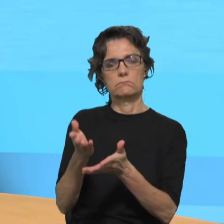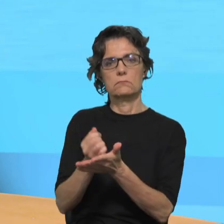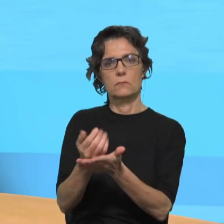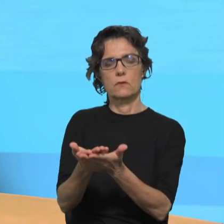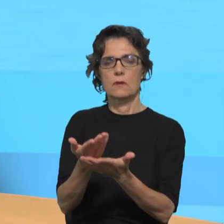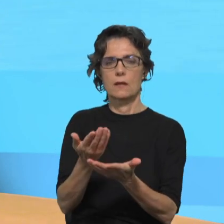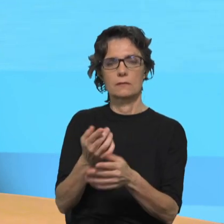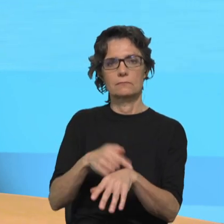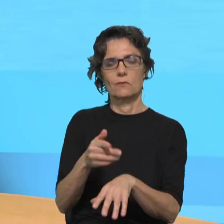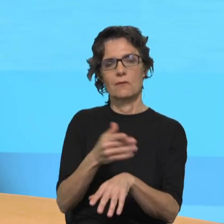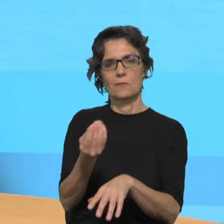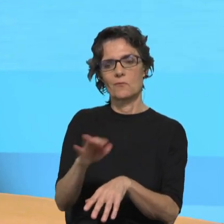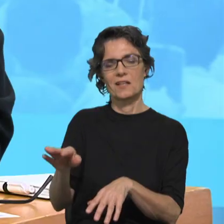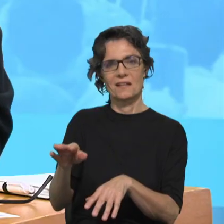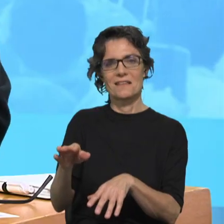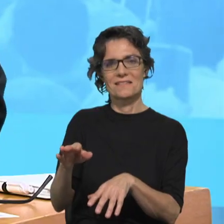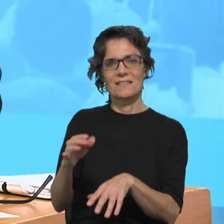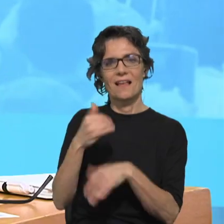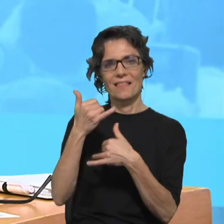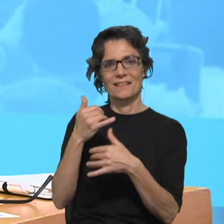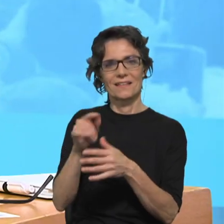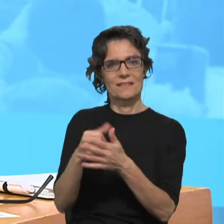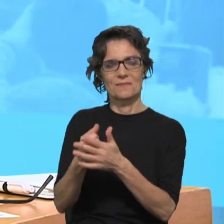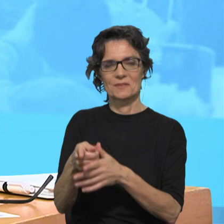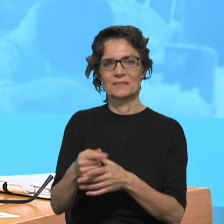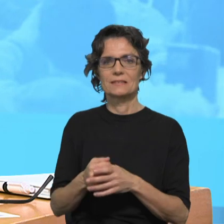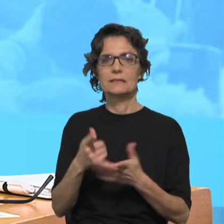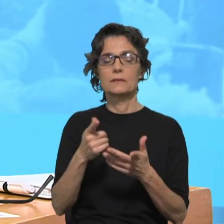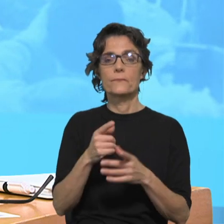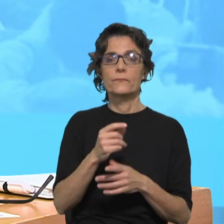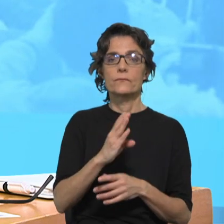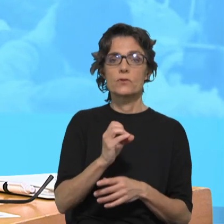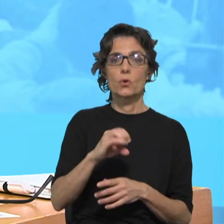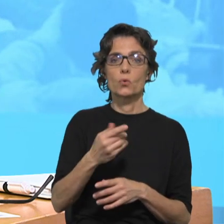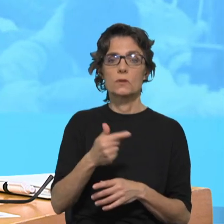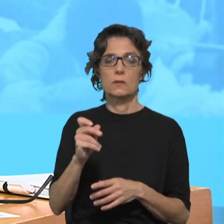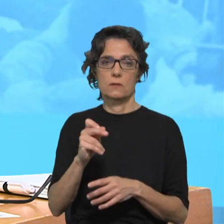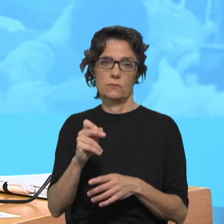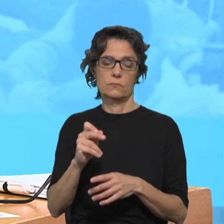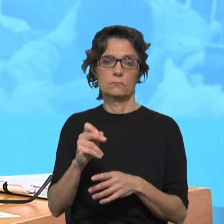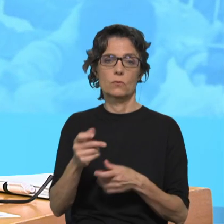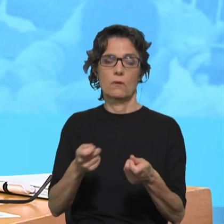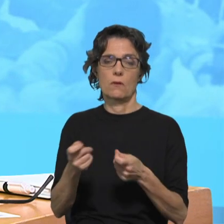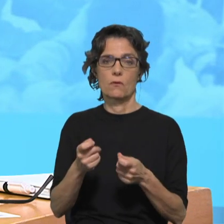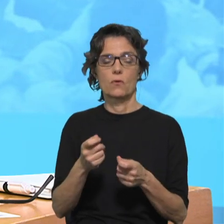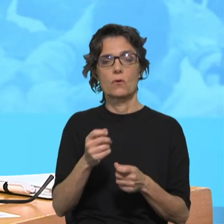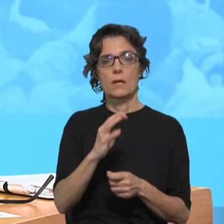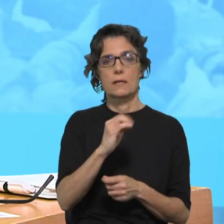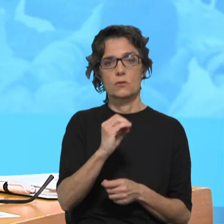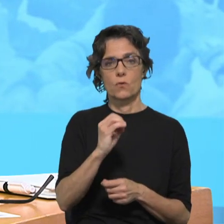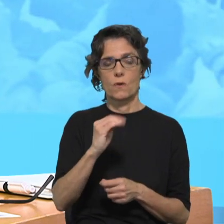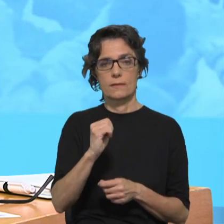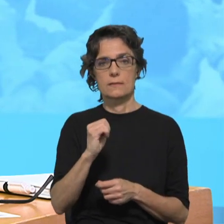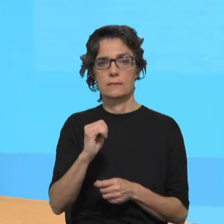ser criança. Manuel Coutinho é secretário-geral do IAC e coordenador da linha SOS Criança, hoje convidado do programa